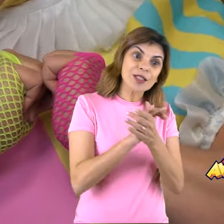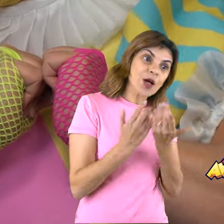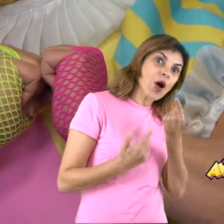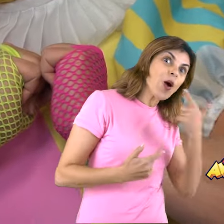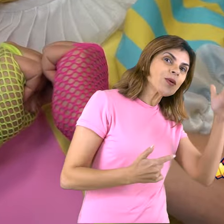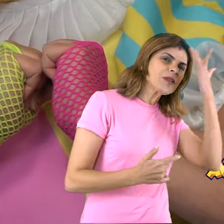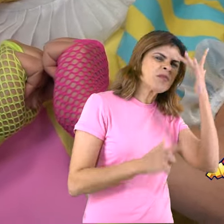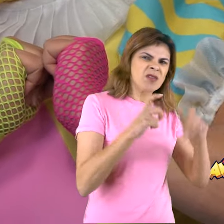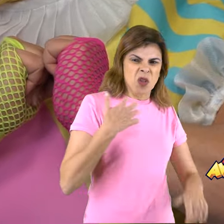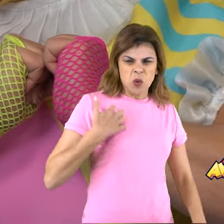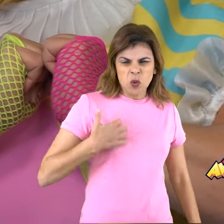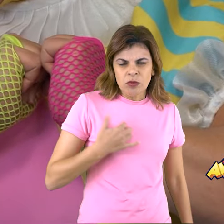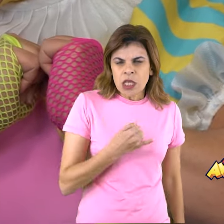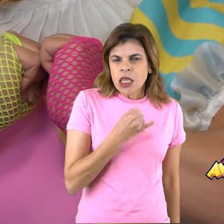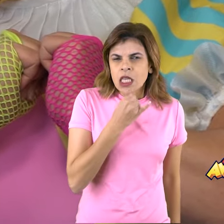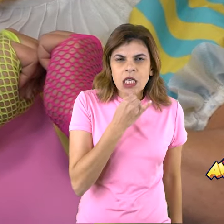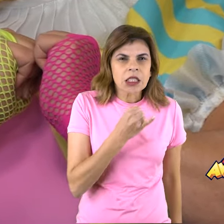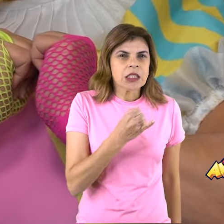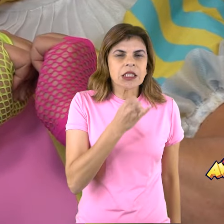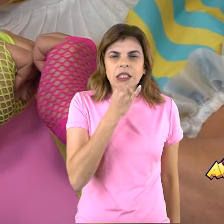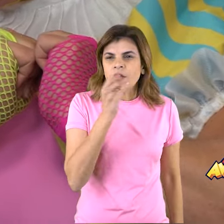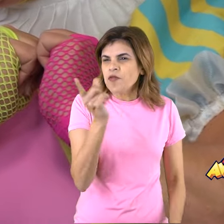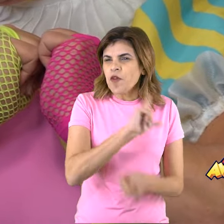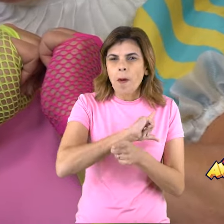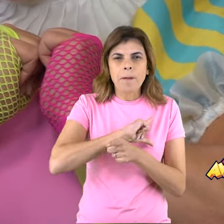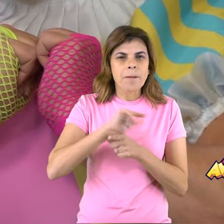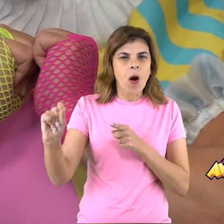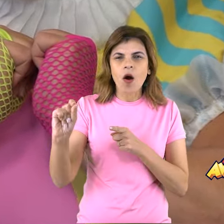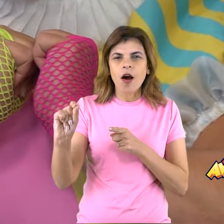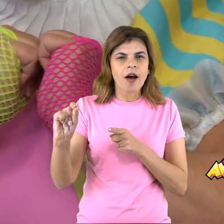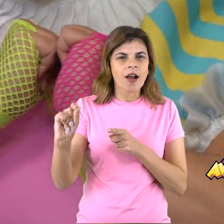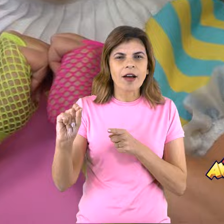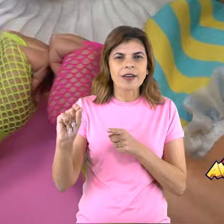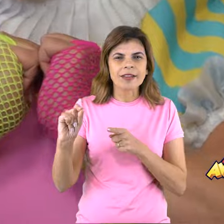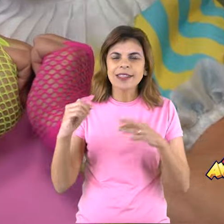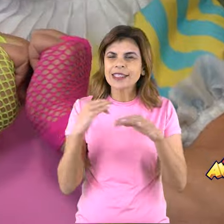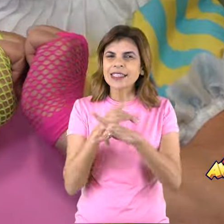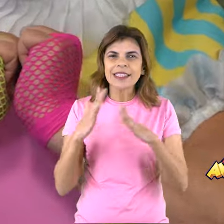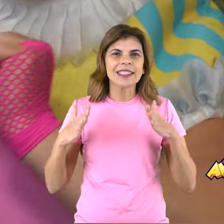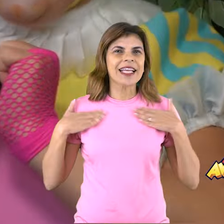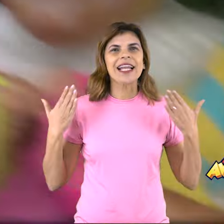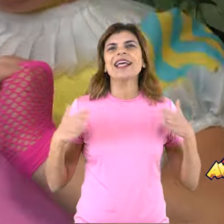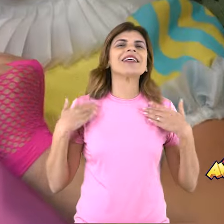vai ficar tão triste que vai embora da cidade da alegria será